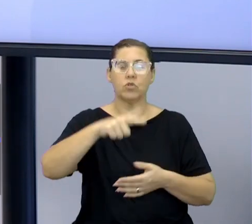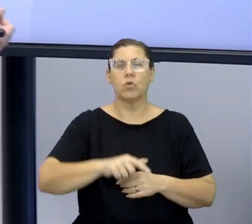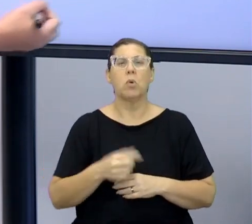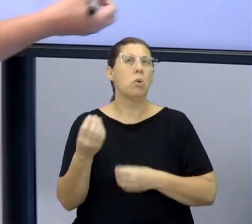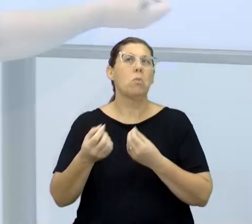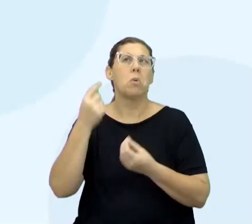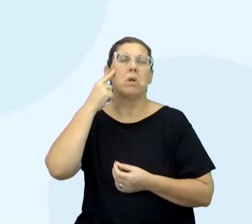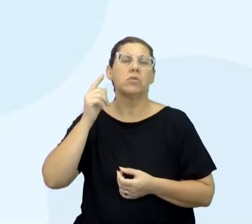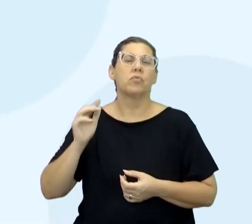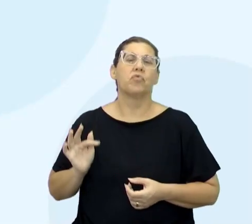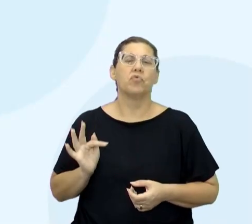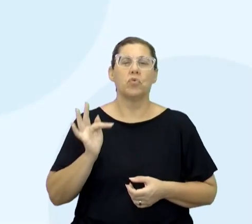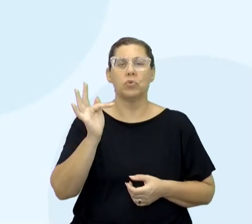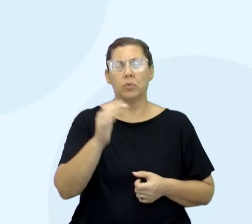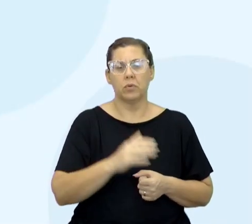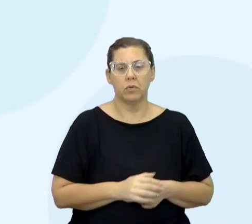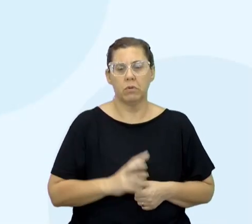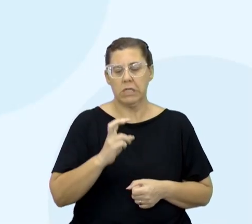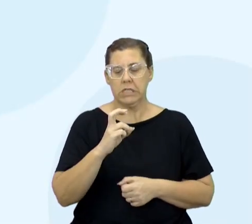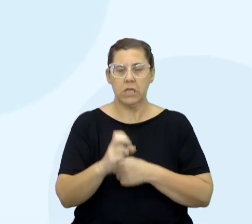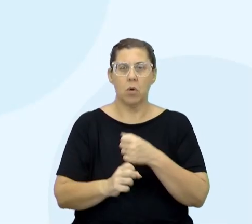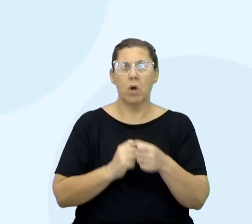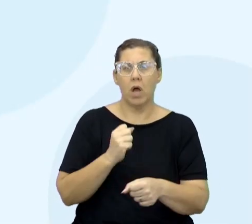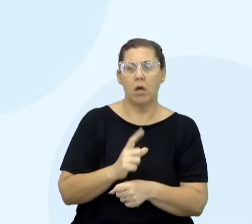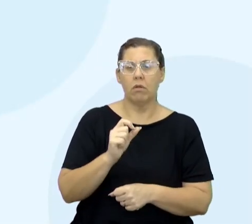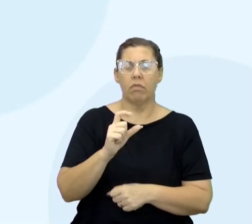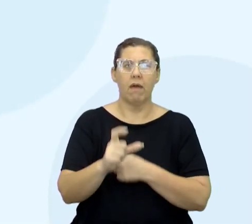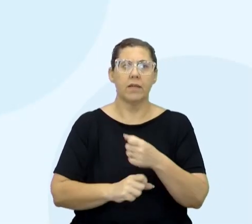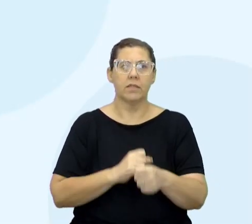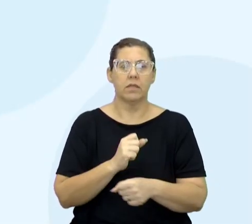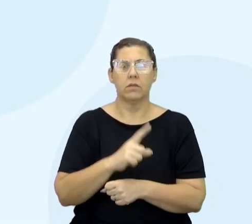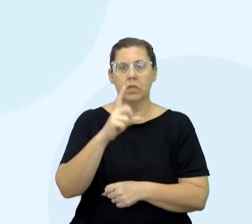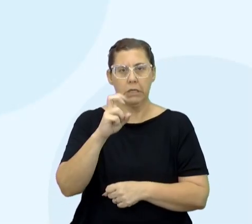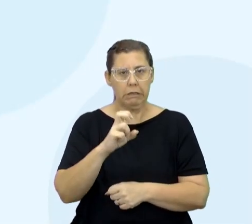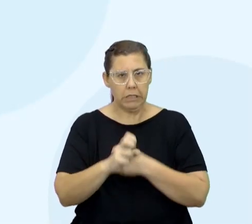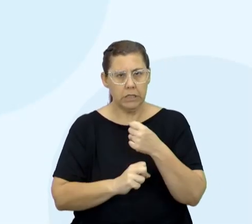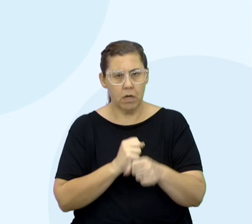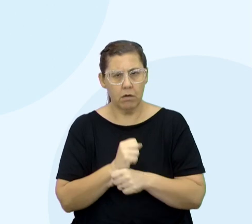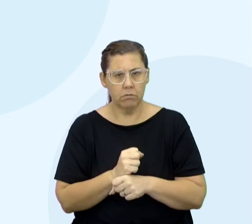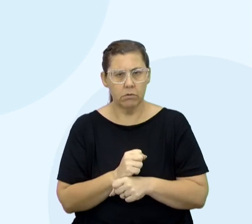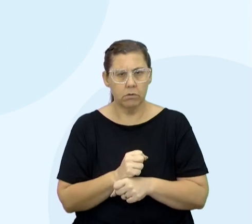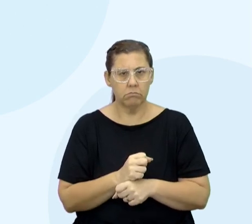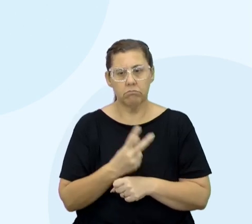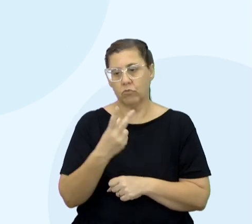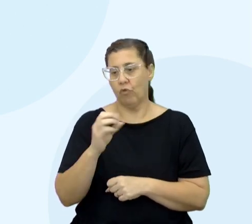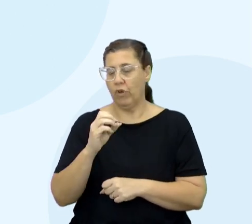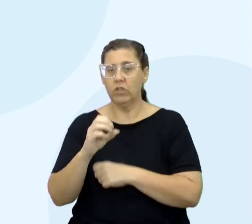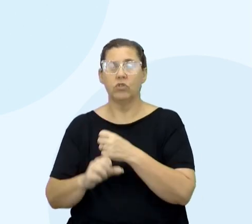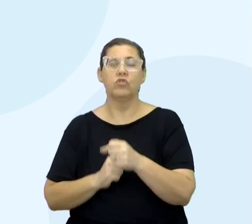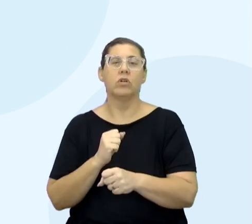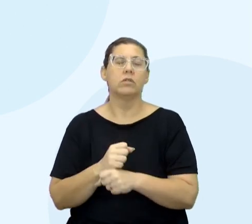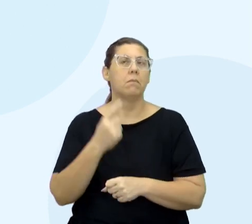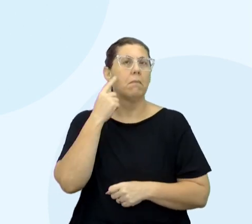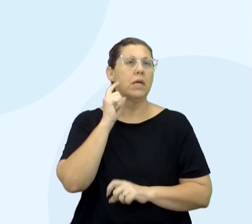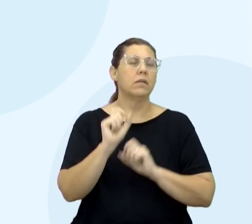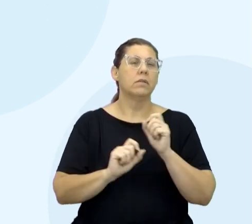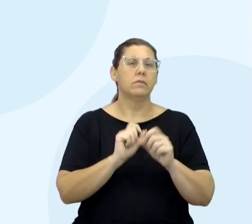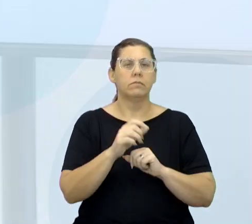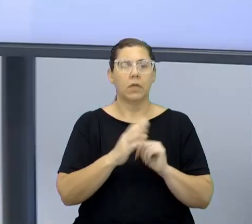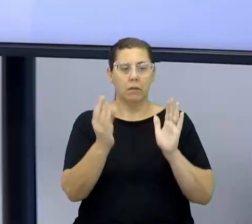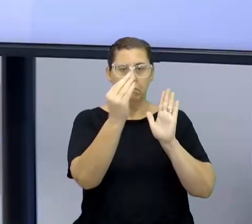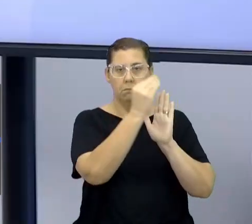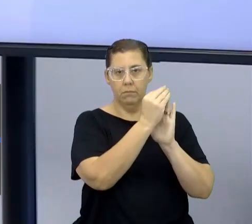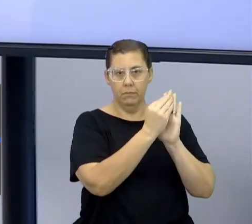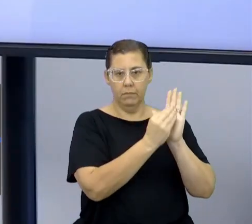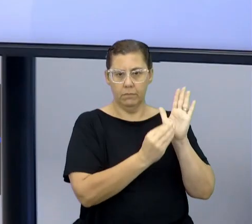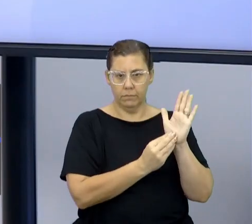me vejo no futuro? Em 5 anos, em 10 anos, em 15 anos e em 20 anos. Como eu me vejo? Vocês vão colocar essa